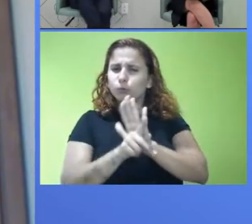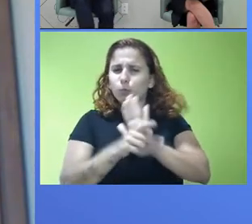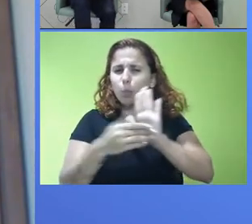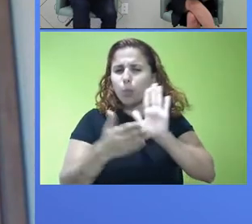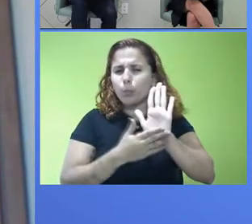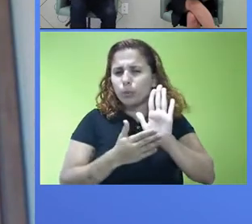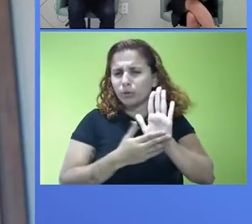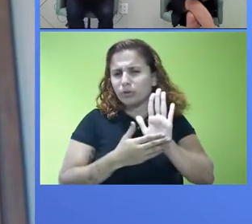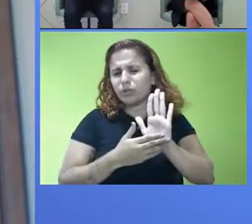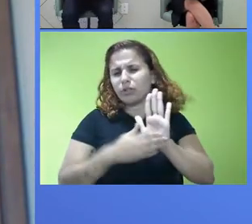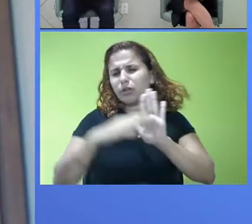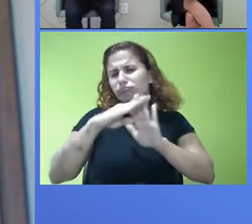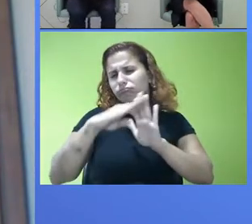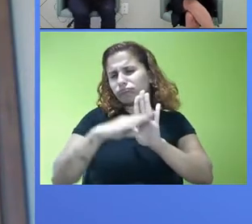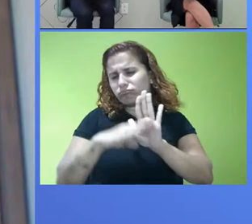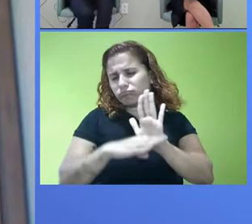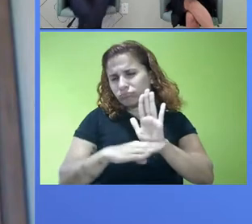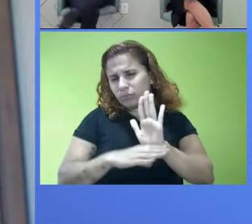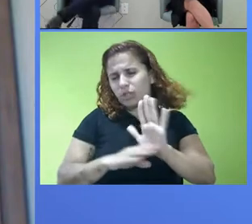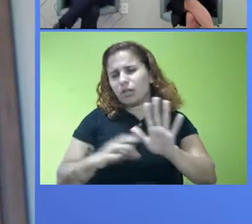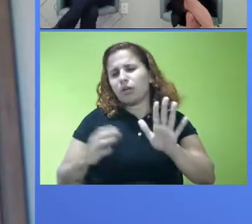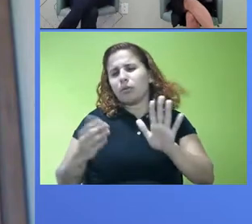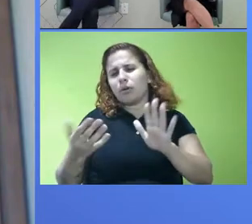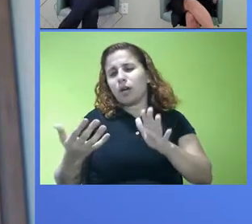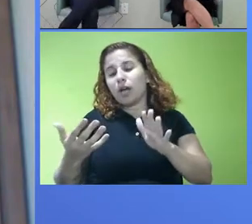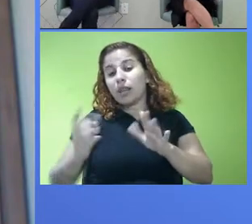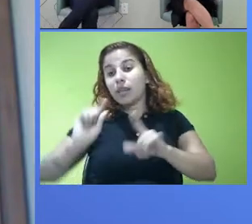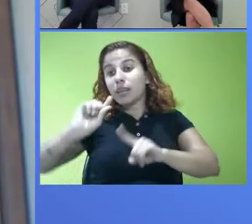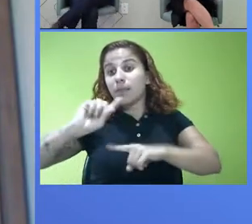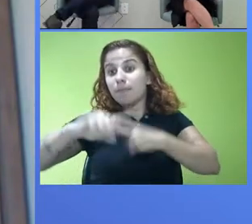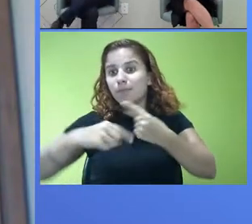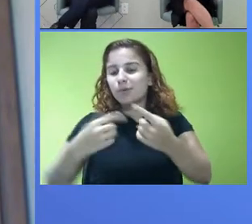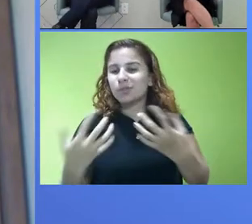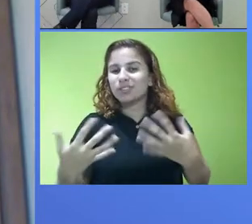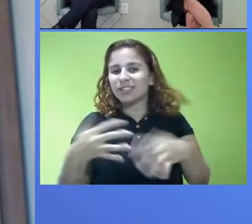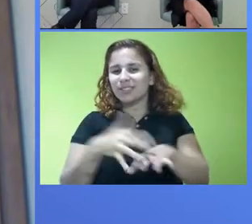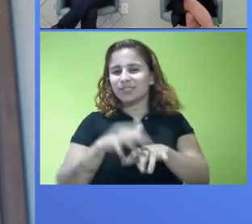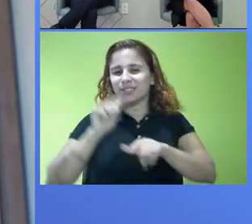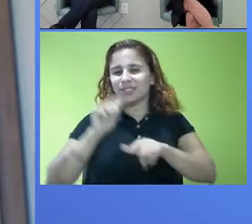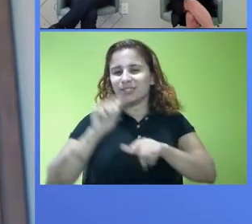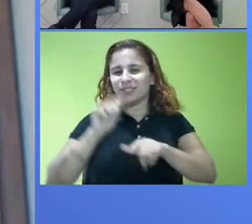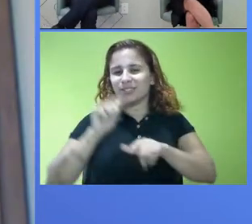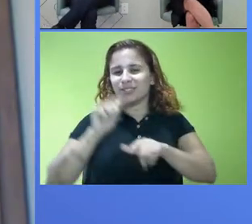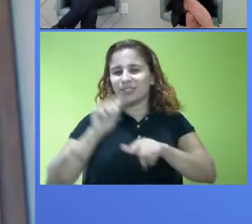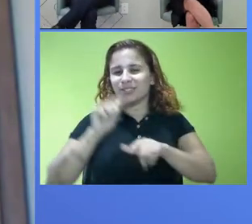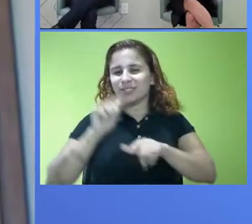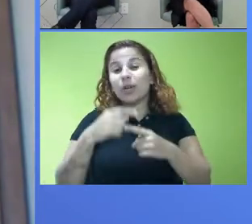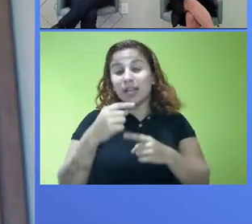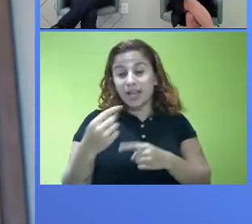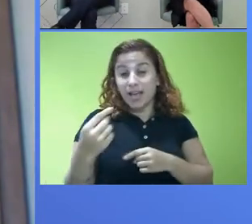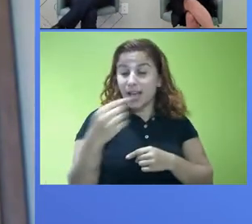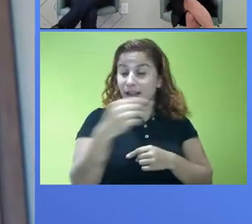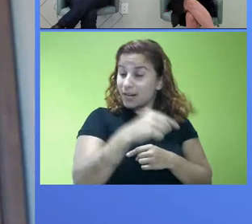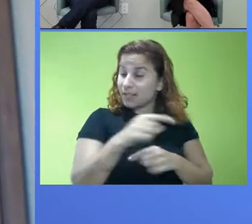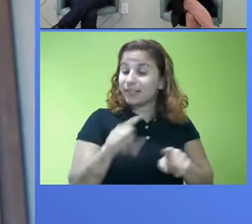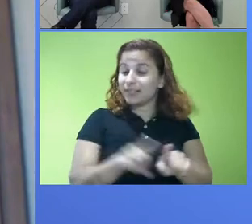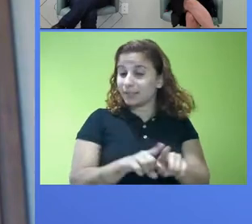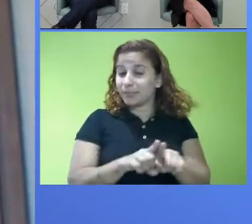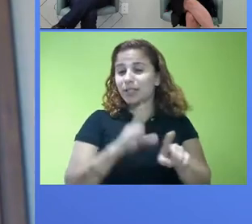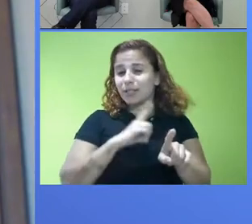nesse período pós-inclusão no trabalho, porque é ali que as barreiras vão aparecer, vão